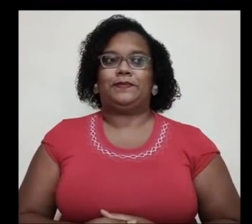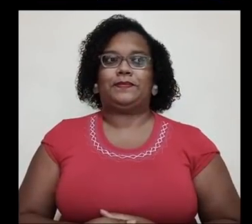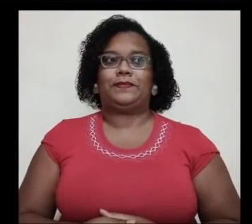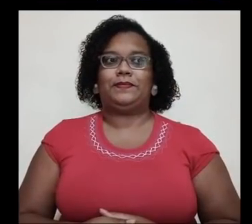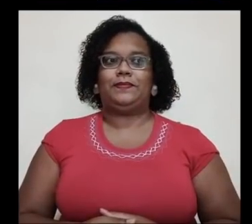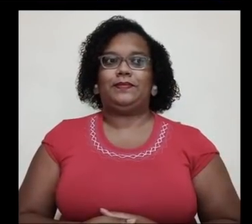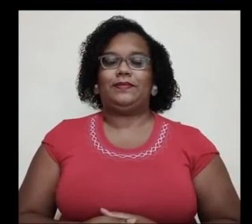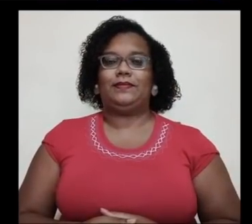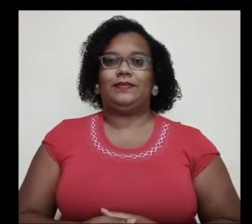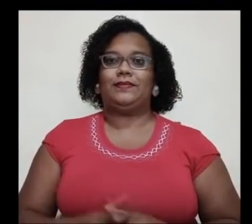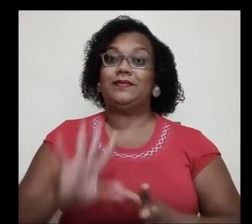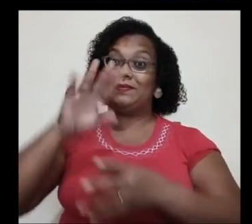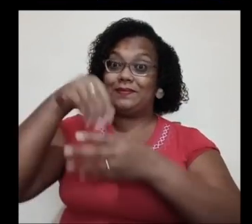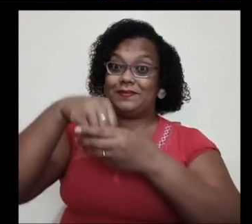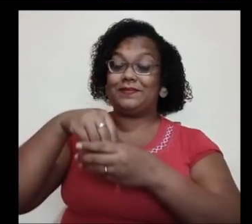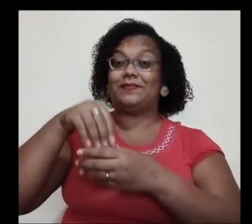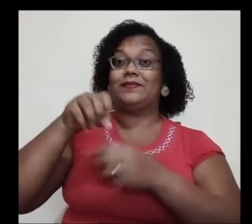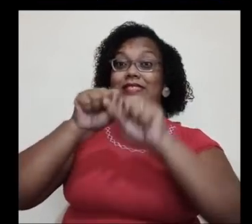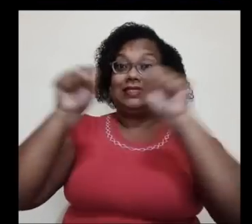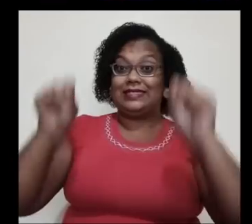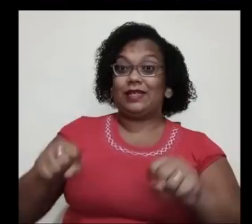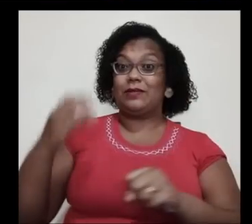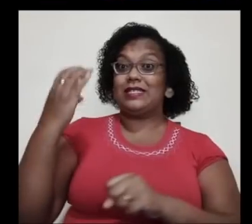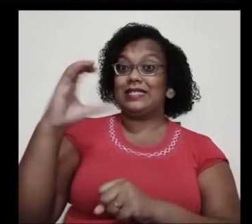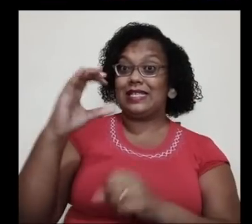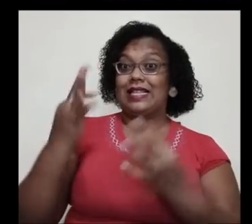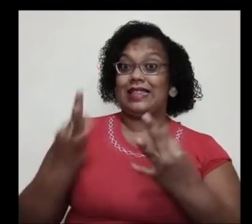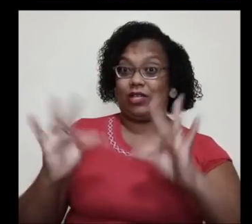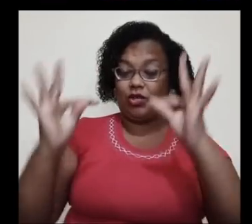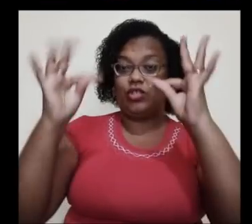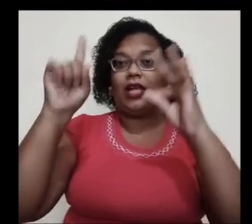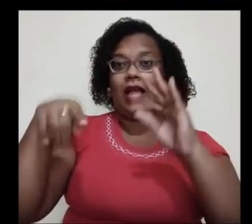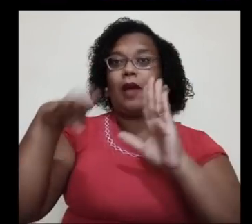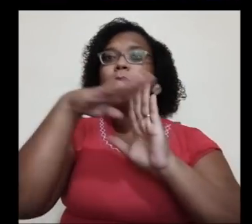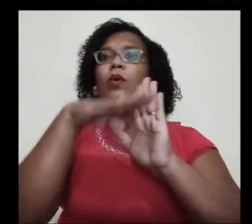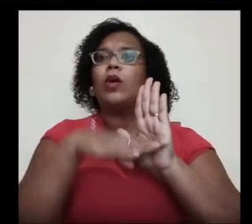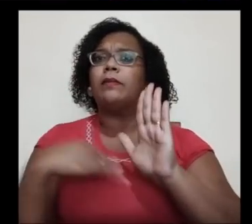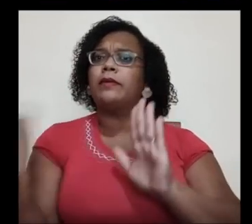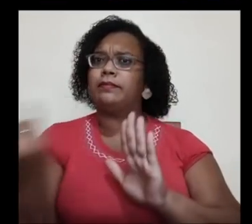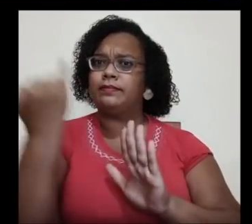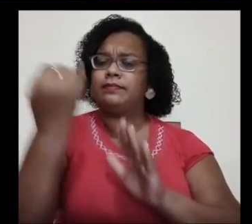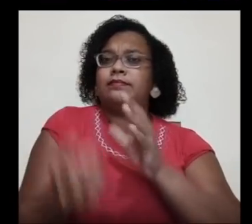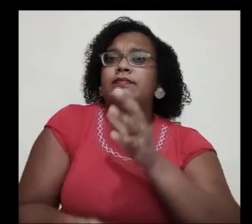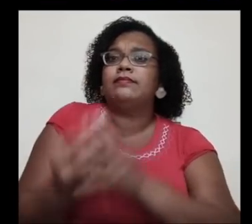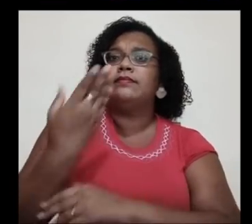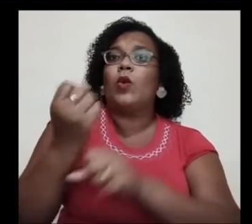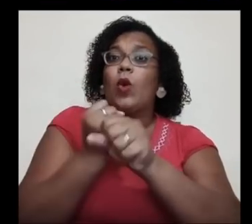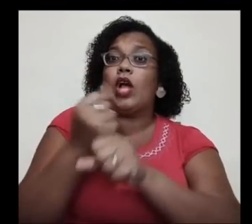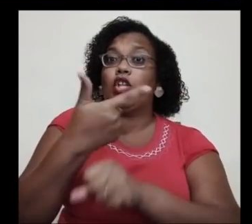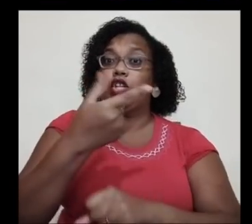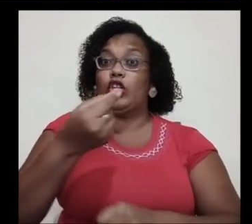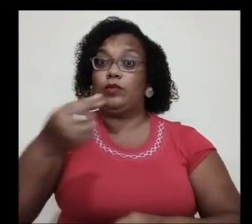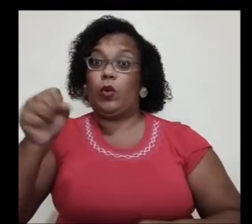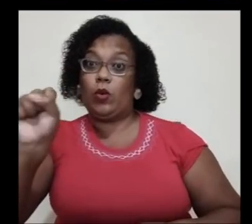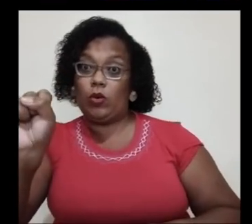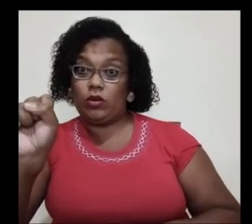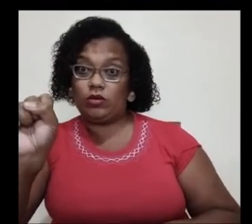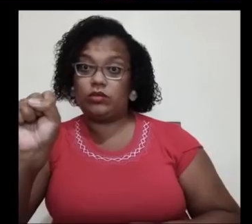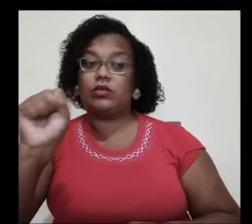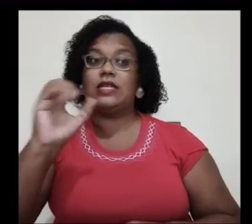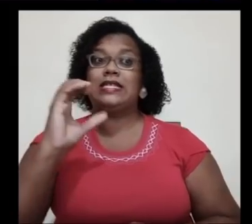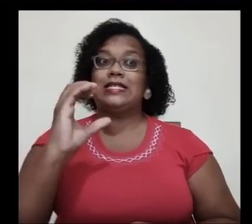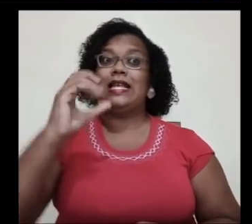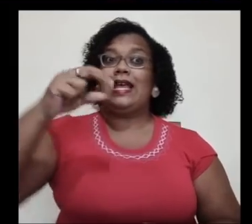Tecnologia, um programa importante foi criado em 2008 pelo CNPq e por várias FAPs, os Institutos Nacionais de Ciência e Tecnologia,